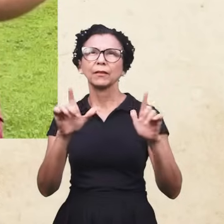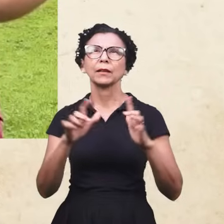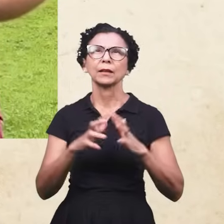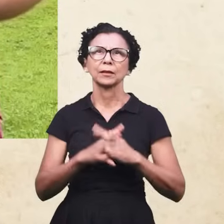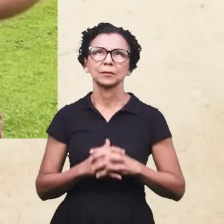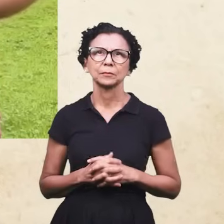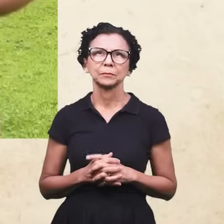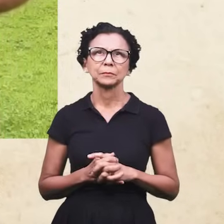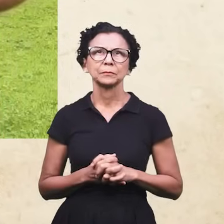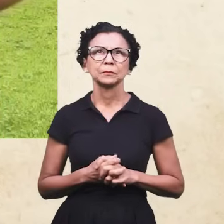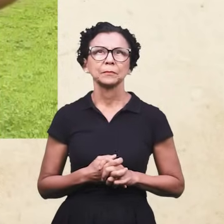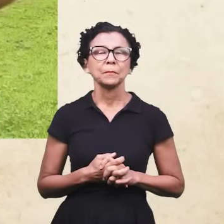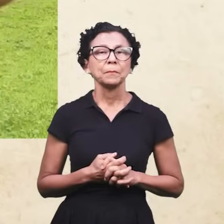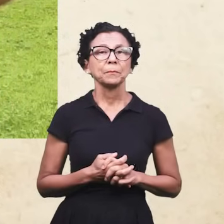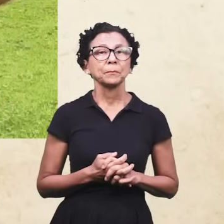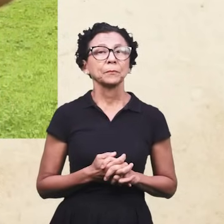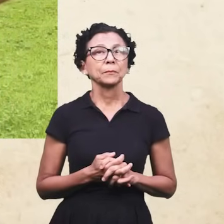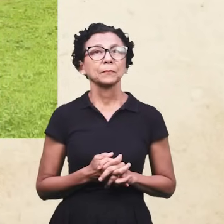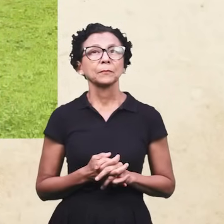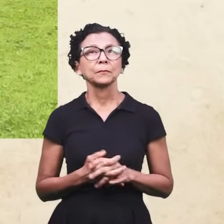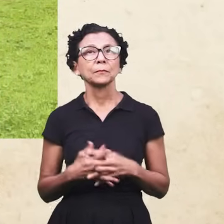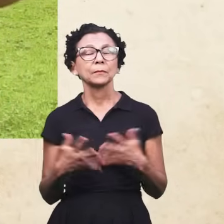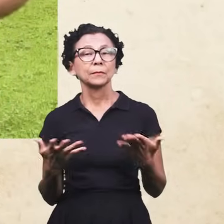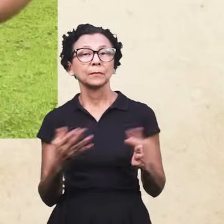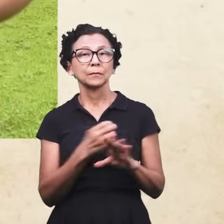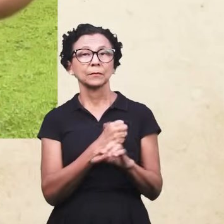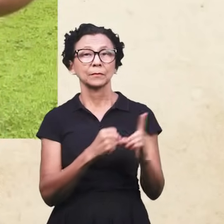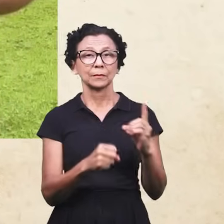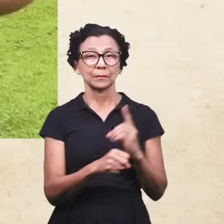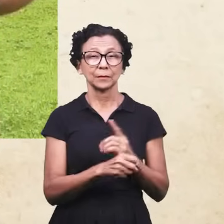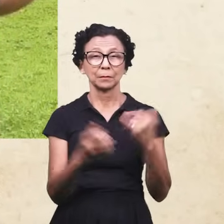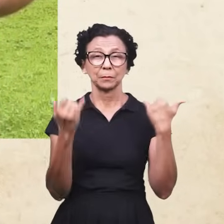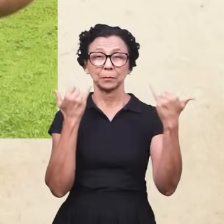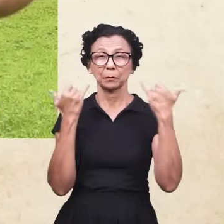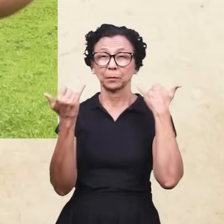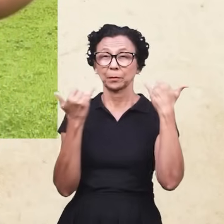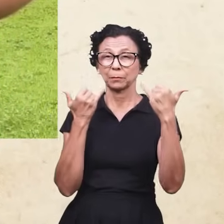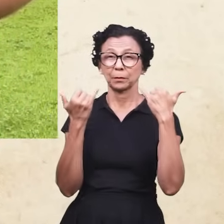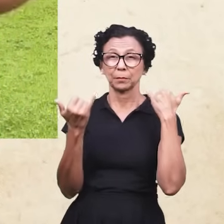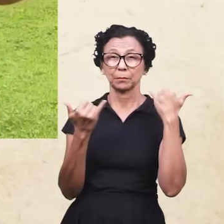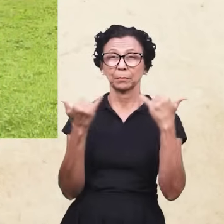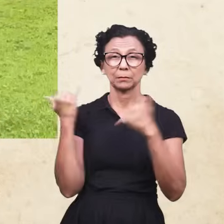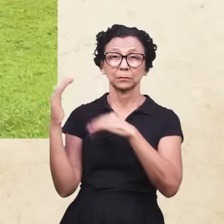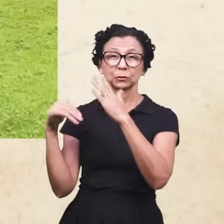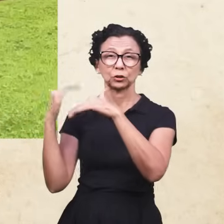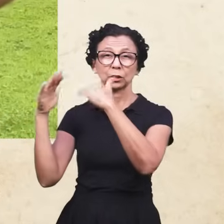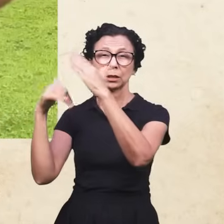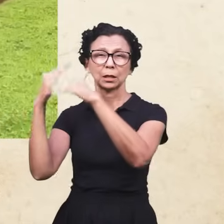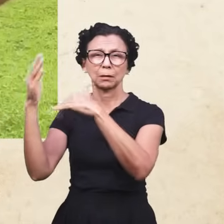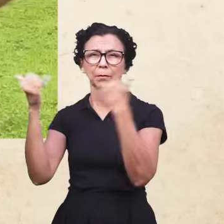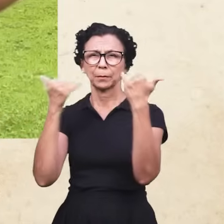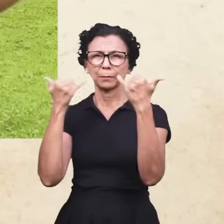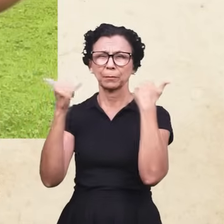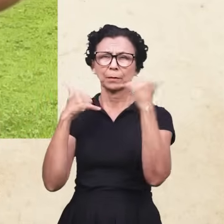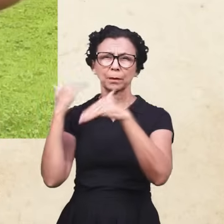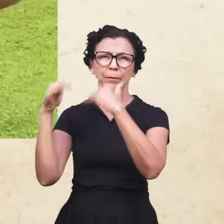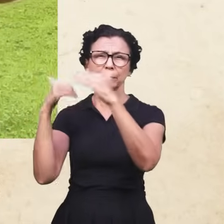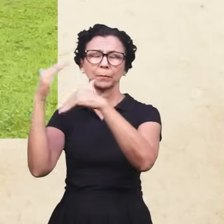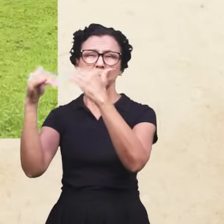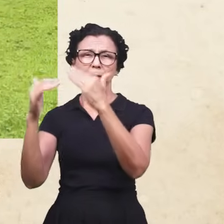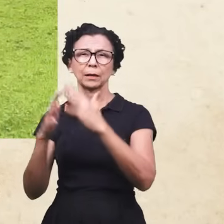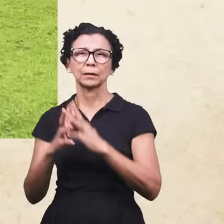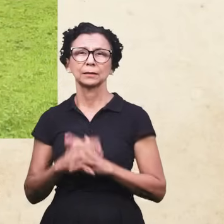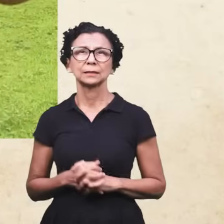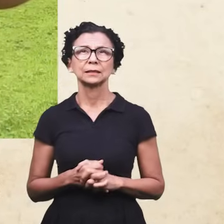nessa situação? A sociedade hoje vive esse momento de muita informação, muita situação dinâmica, informação rápida chegando,